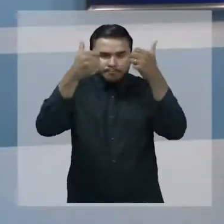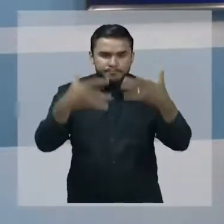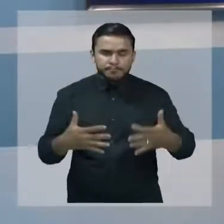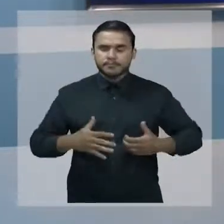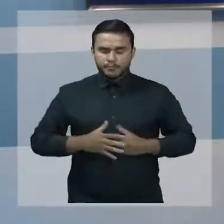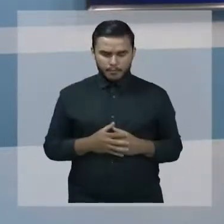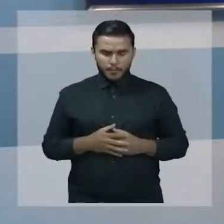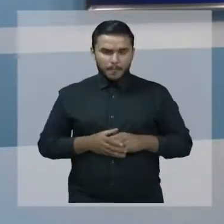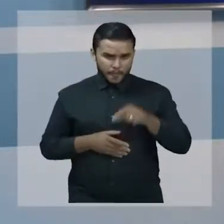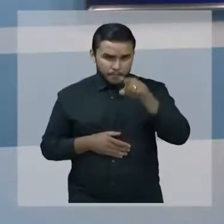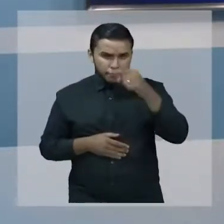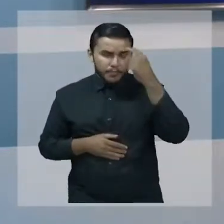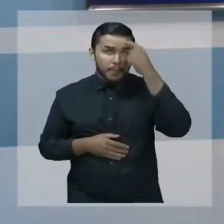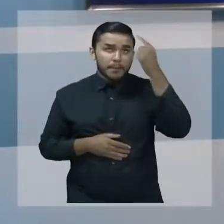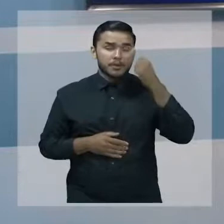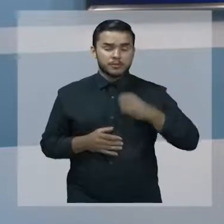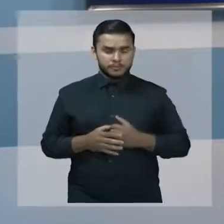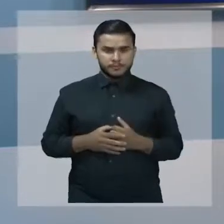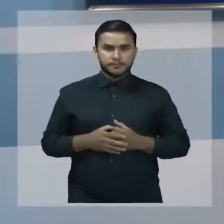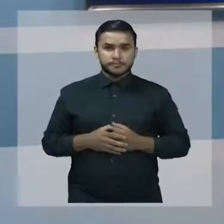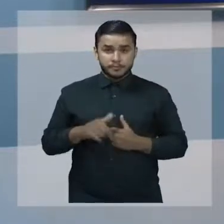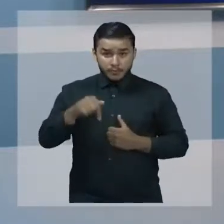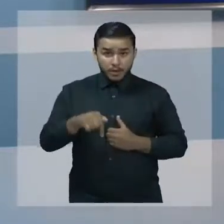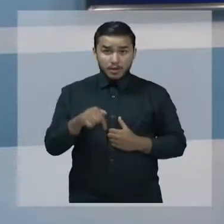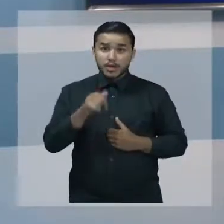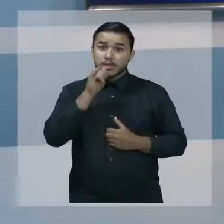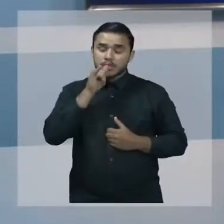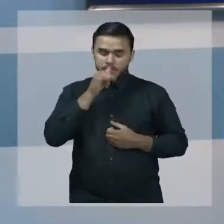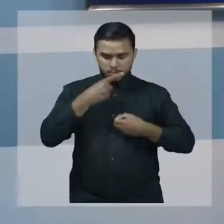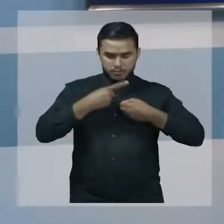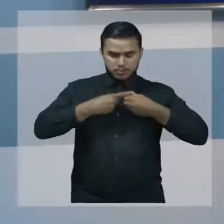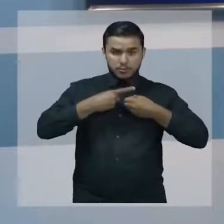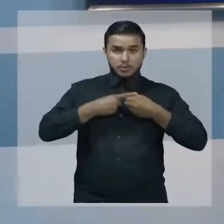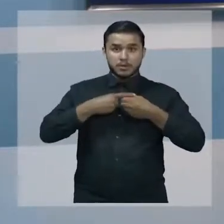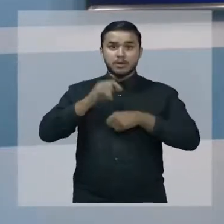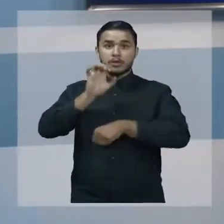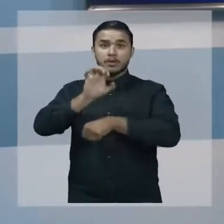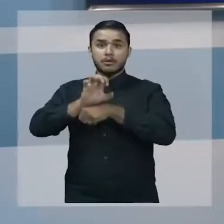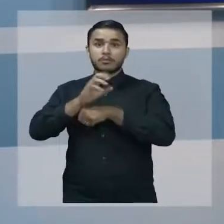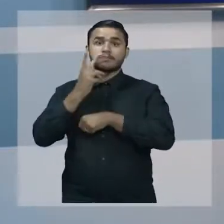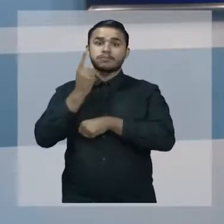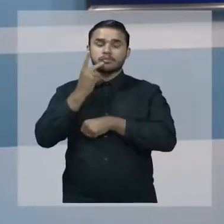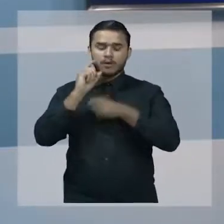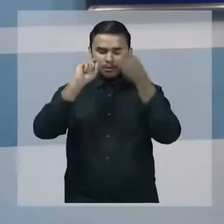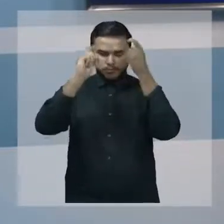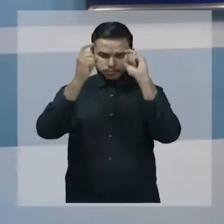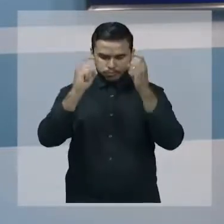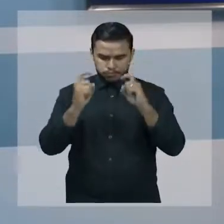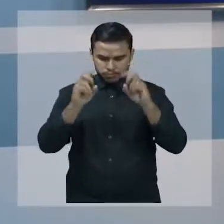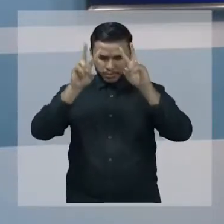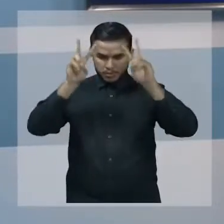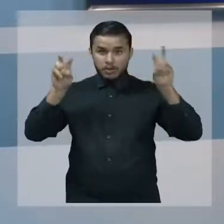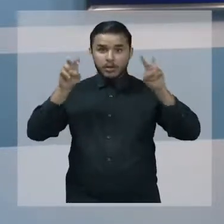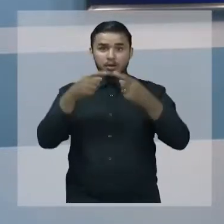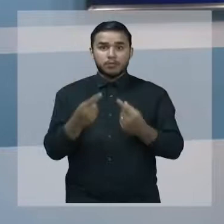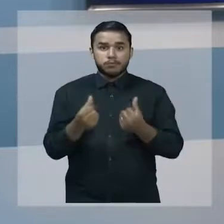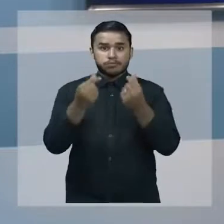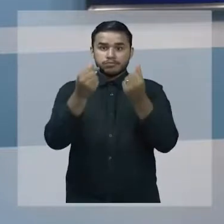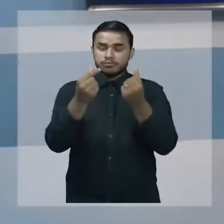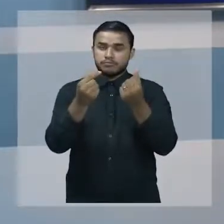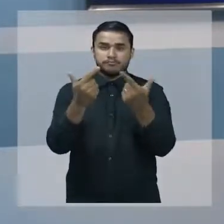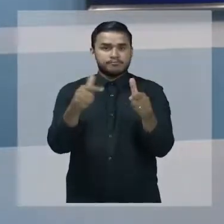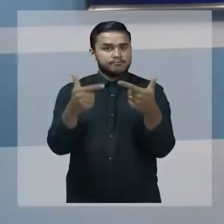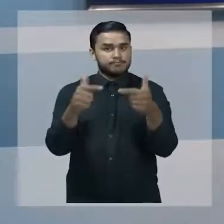exemplo para o assinante. Imagina o seguinte, hoje, os estados e municípios não legislam sobre